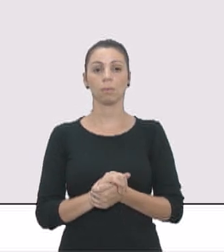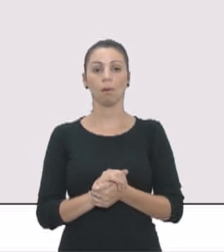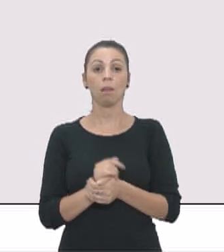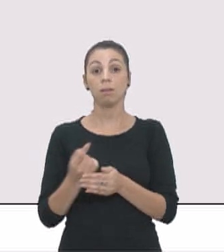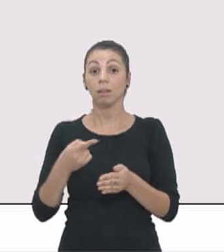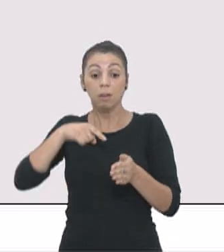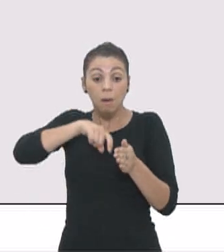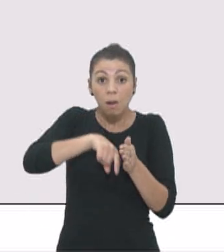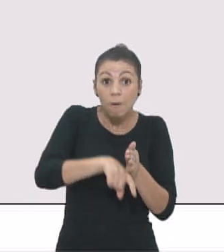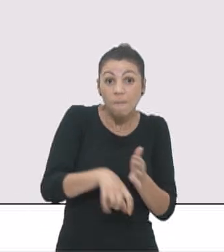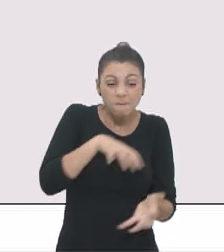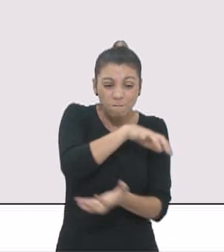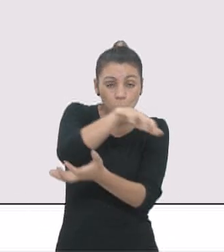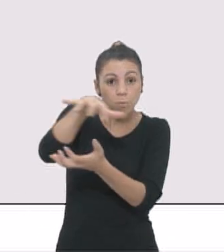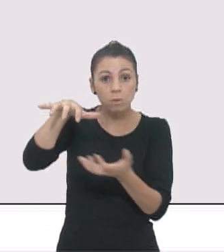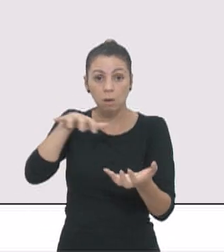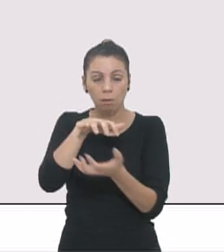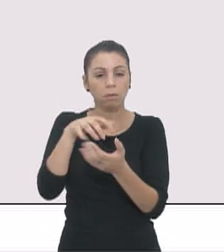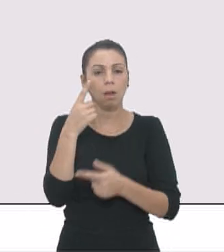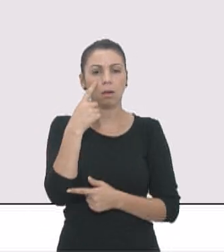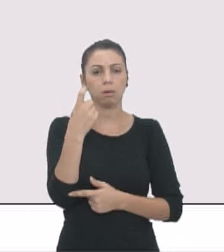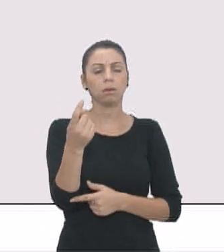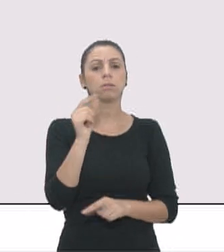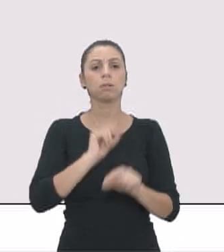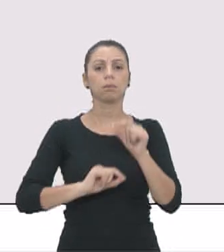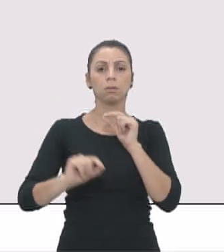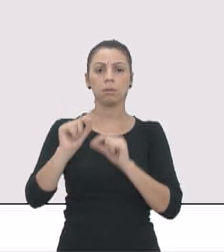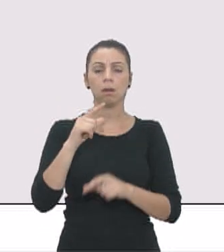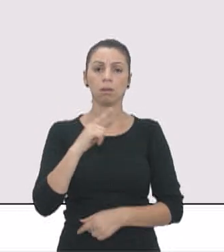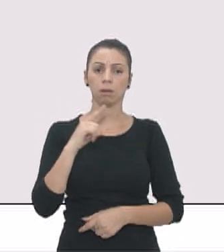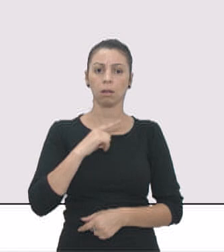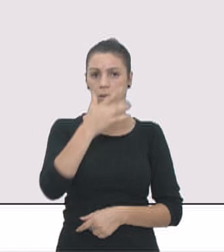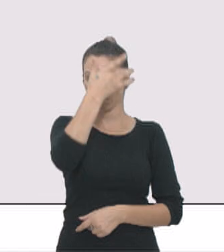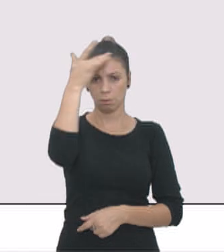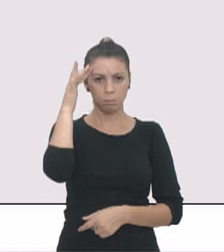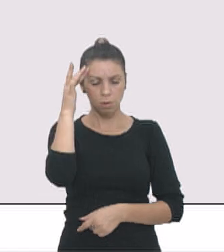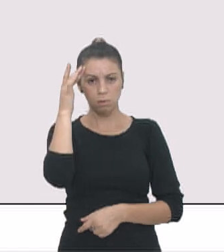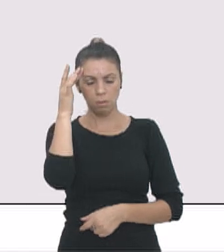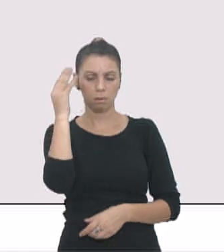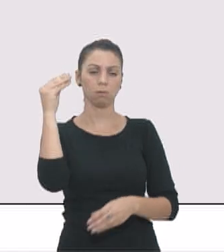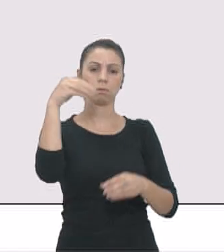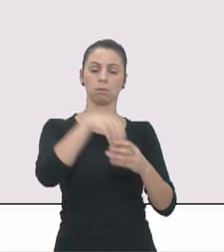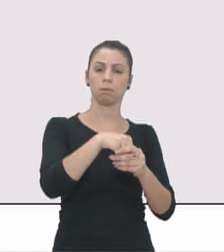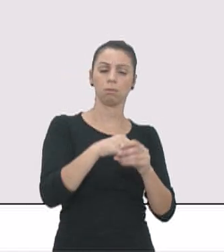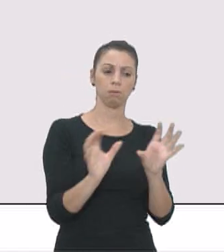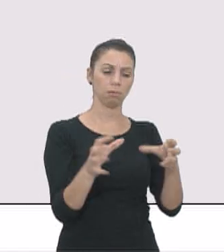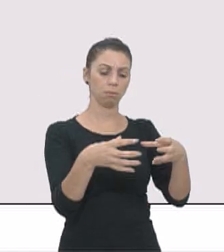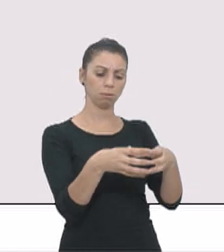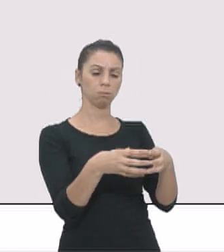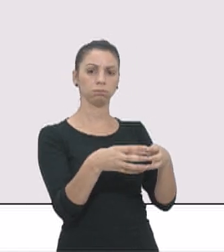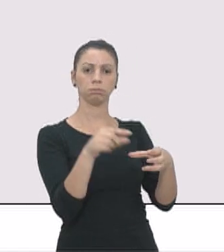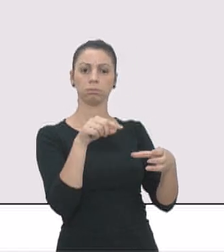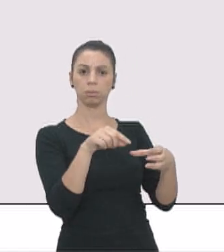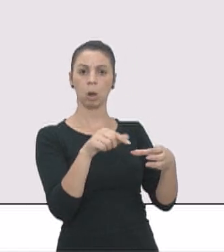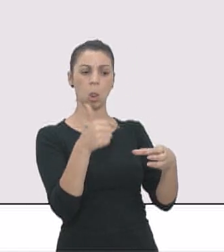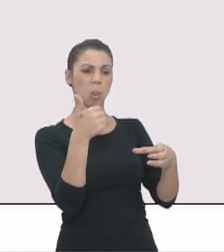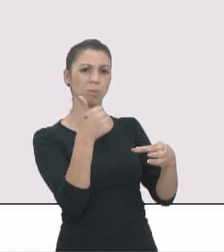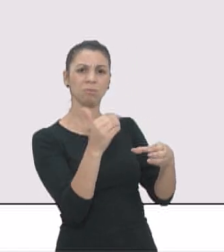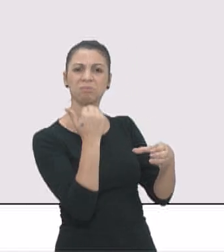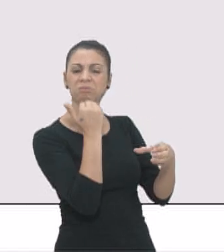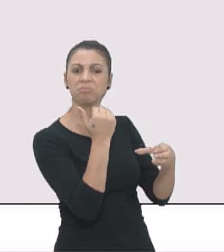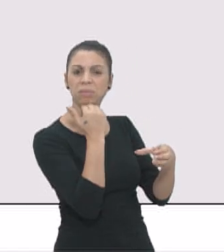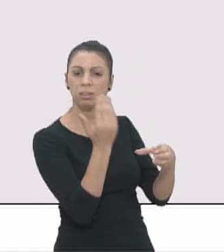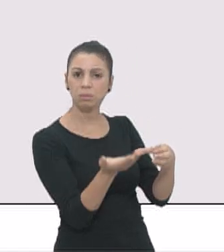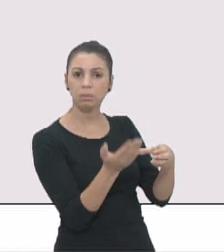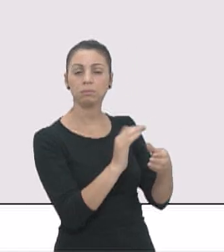Revolução. Então, olha que interessante, quando eu tenho pessoas que fazem parte de um grupo que não tem nada a